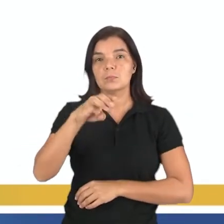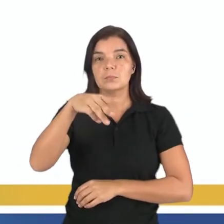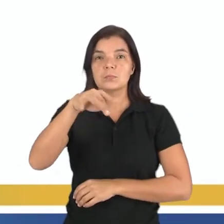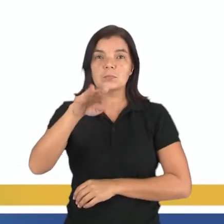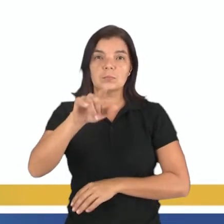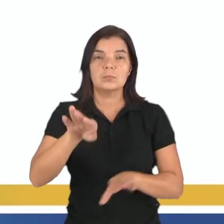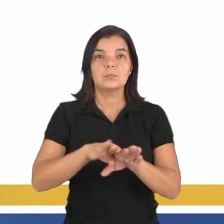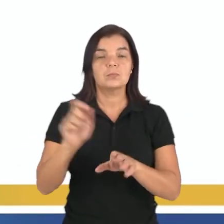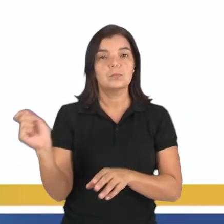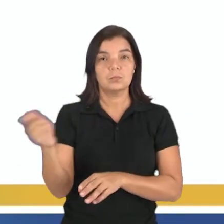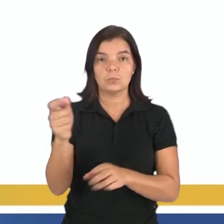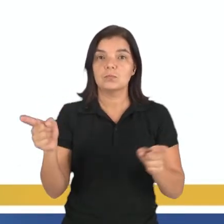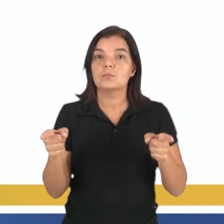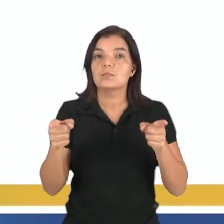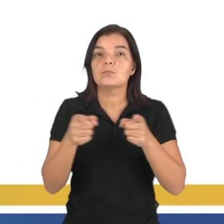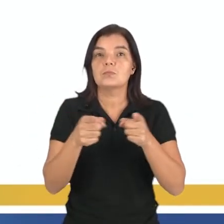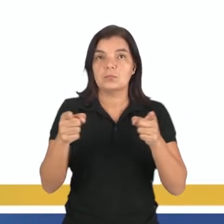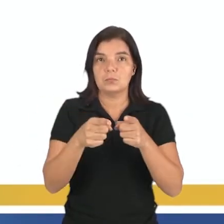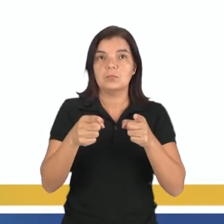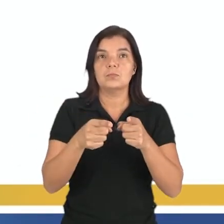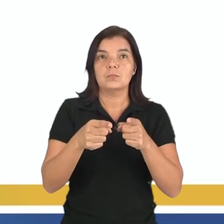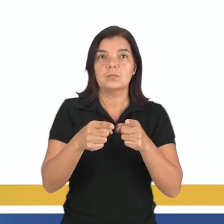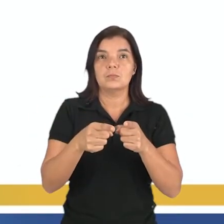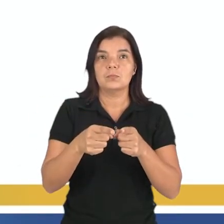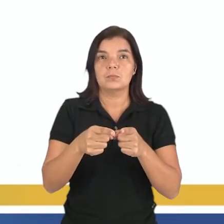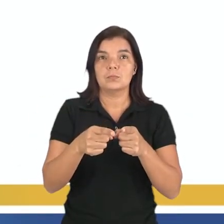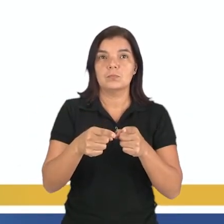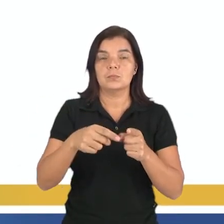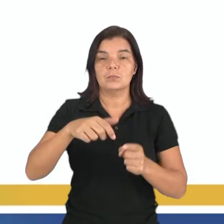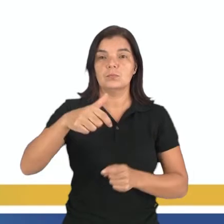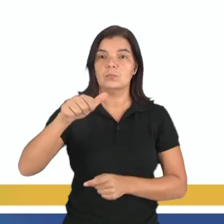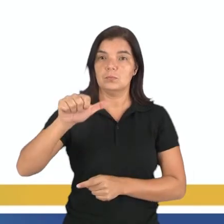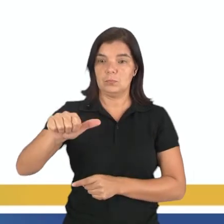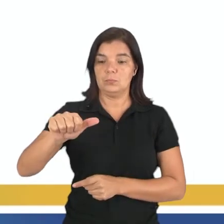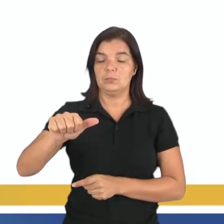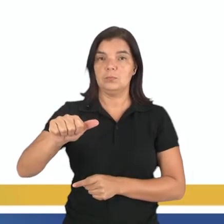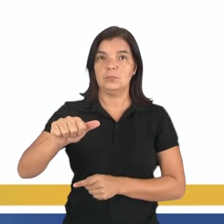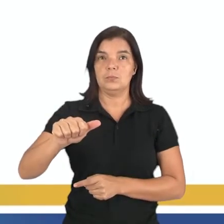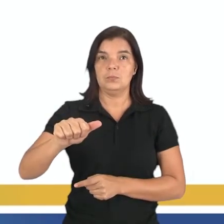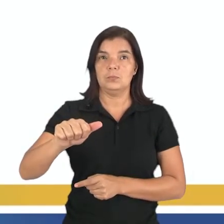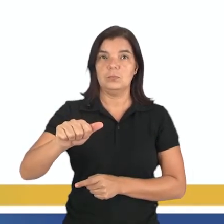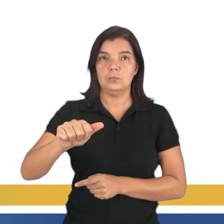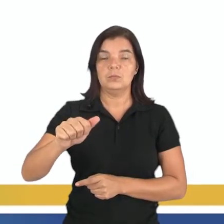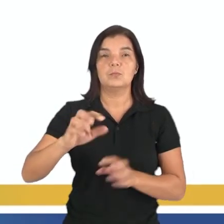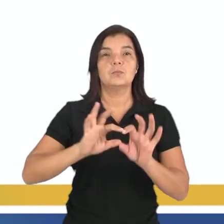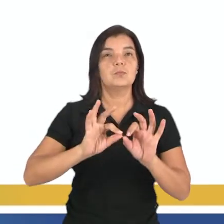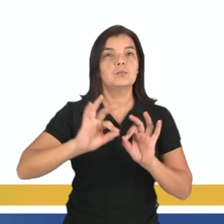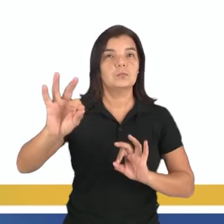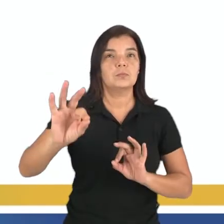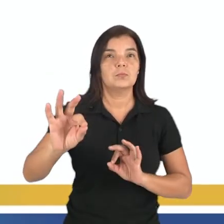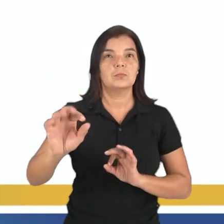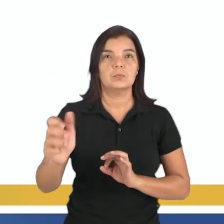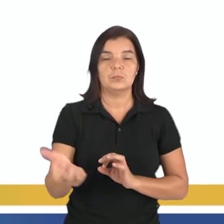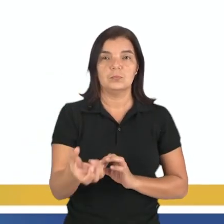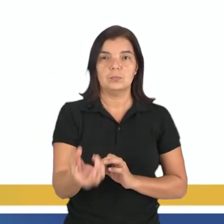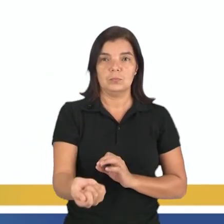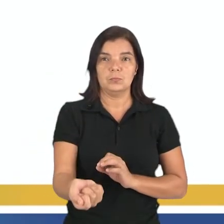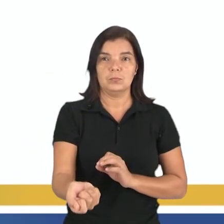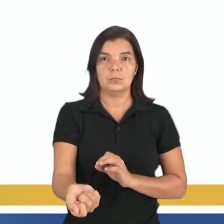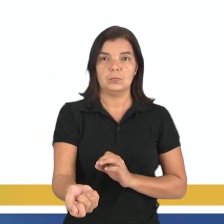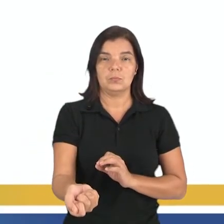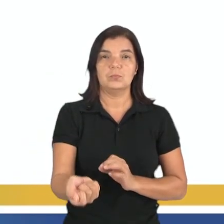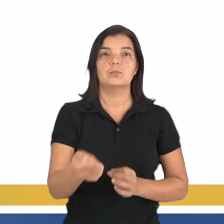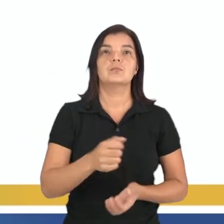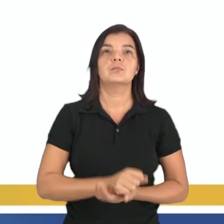Existe o saque curto, que é com a empunhadura com o polegar, e o saque longo, que é com a empunhadura do